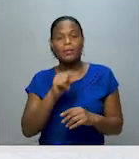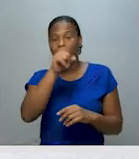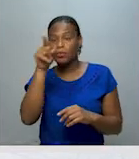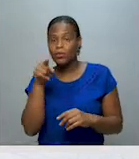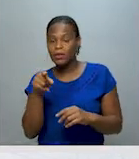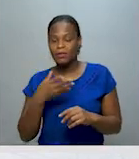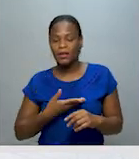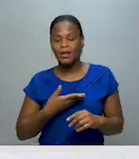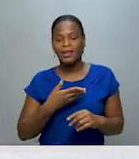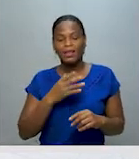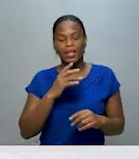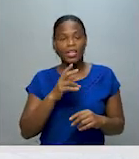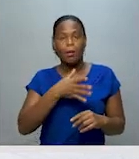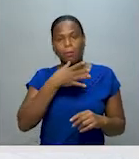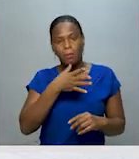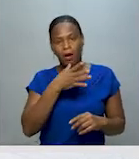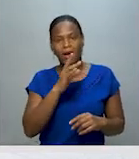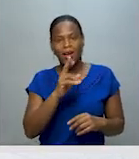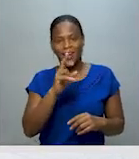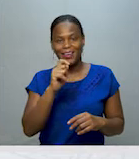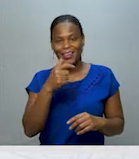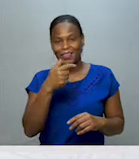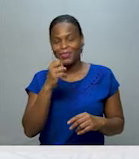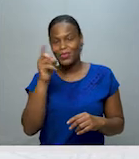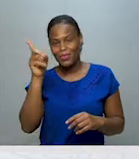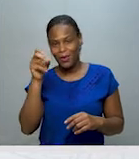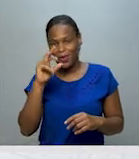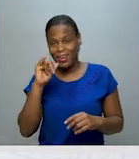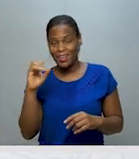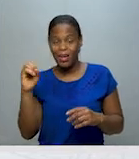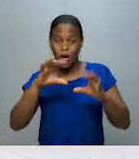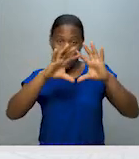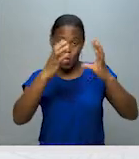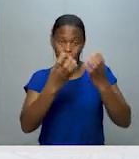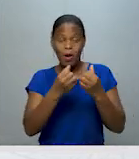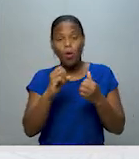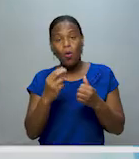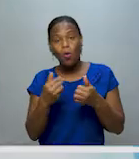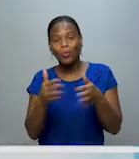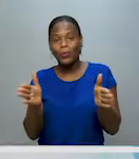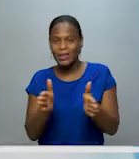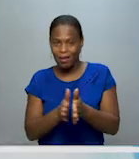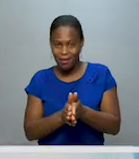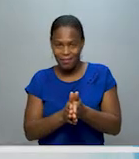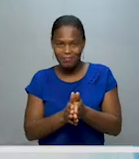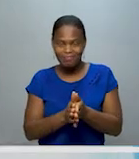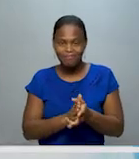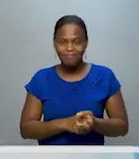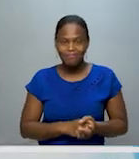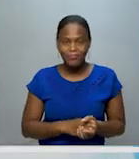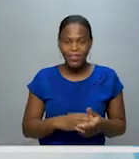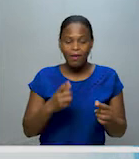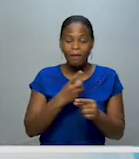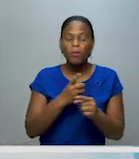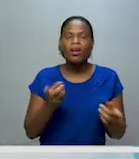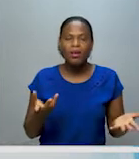uma interrogativa de retórica ou global e ainda total. Global é a mesma coisa que total.